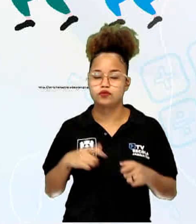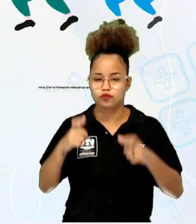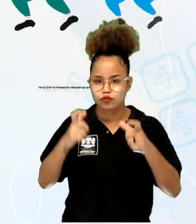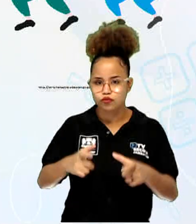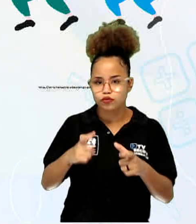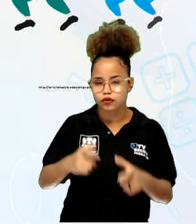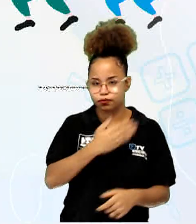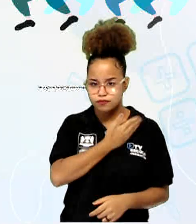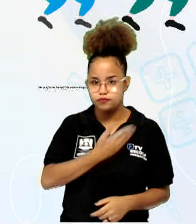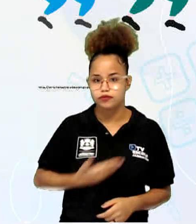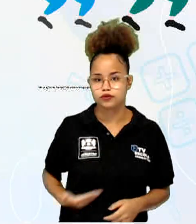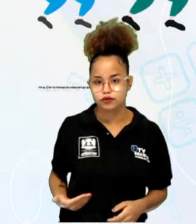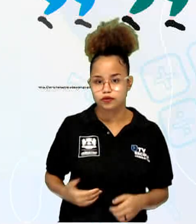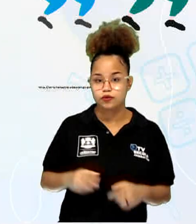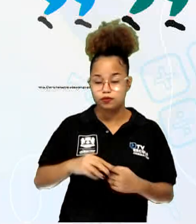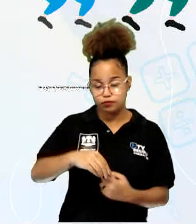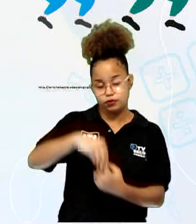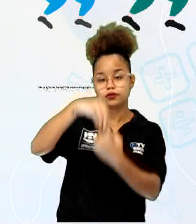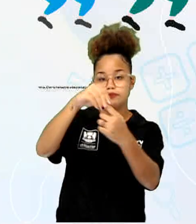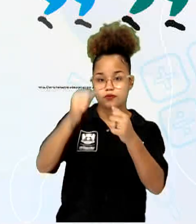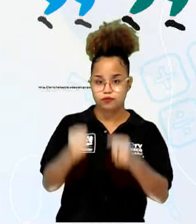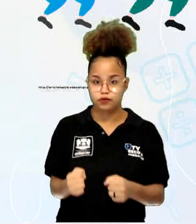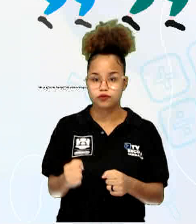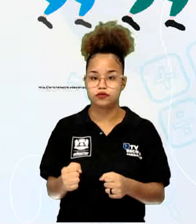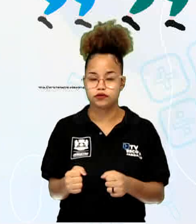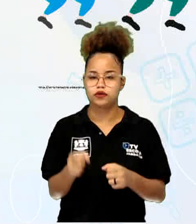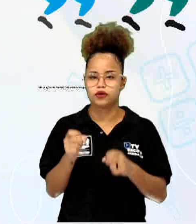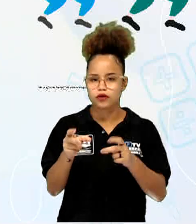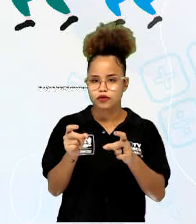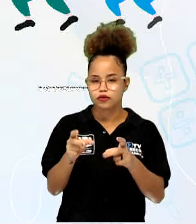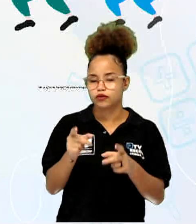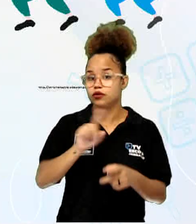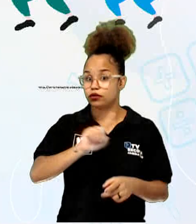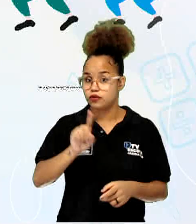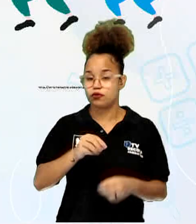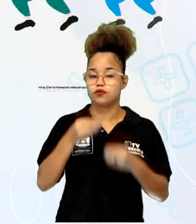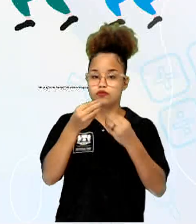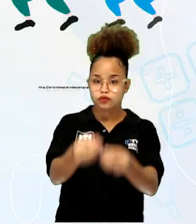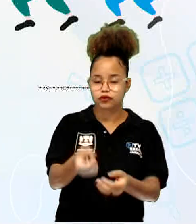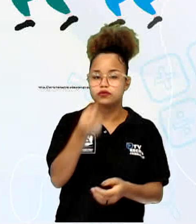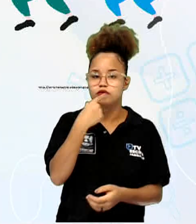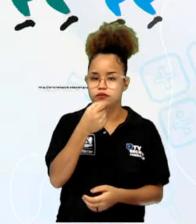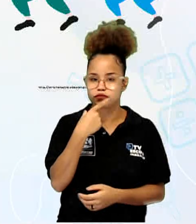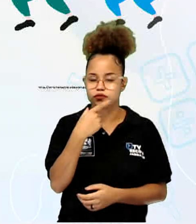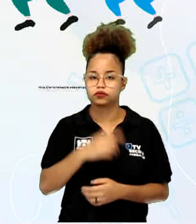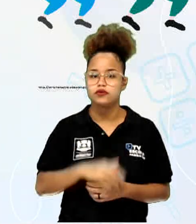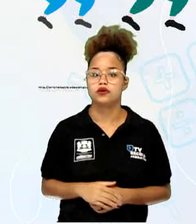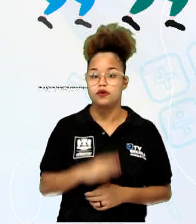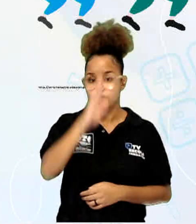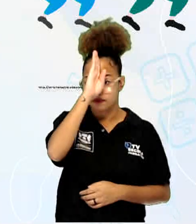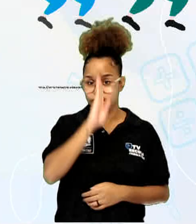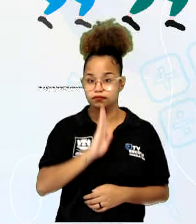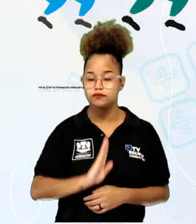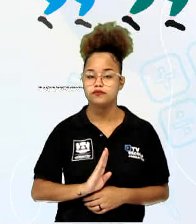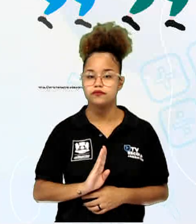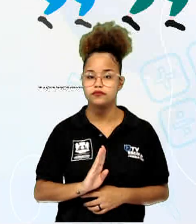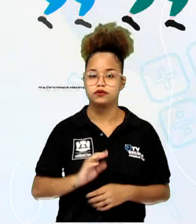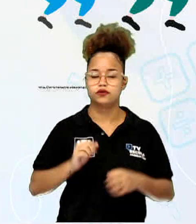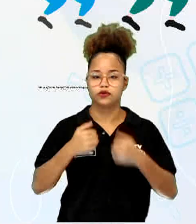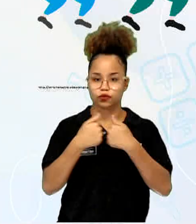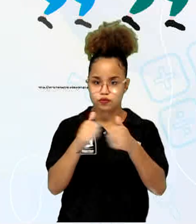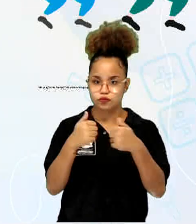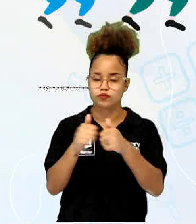públicos, fornecimento gratuito de medicamentos, gratuidade no transporte coletivo, nos